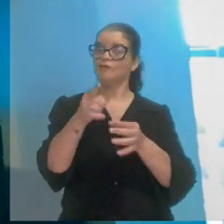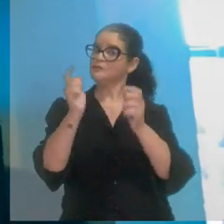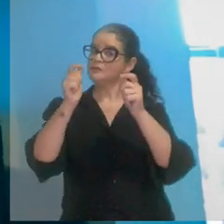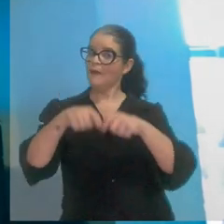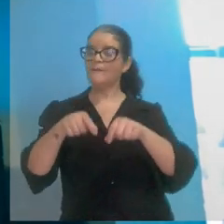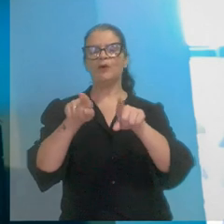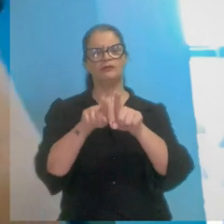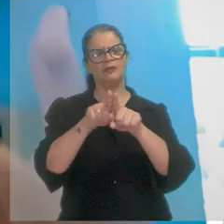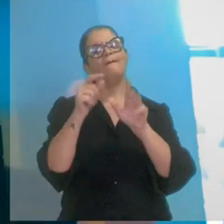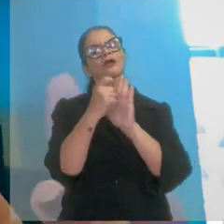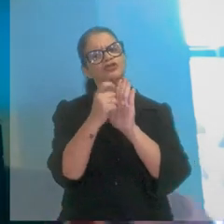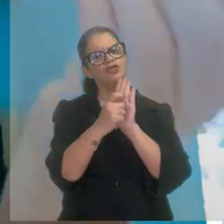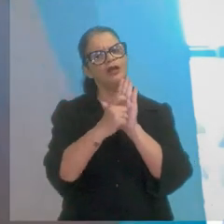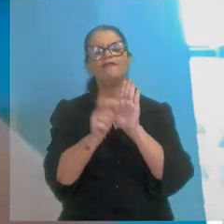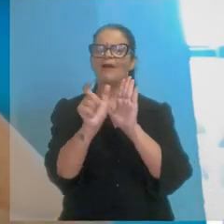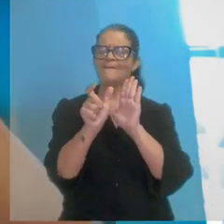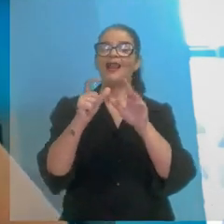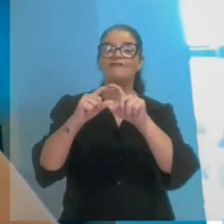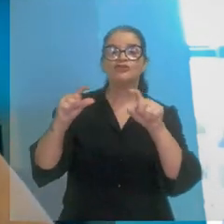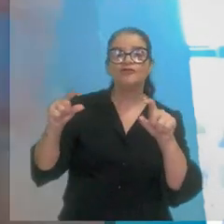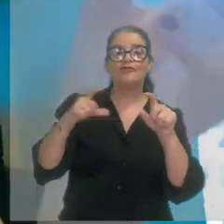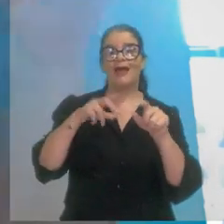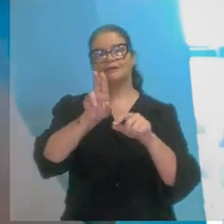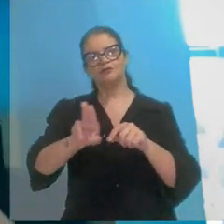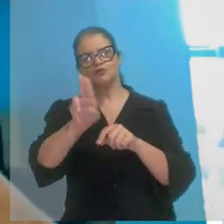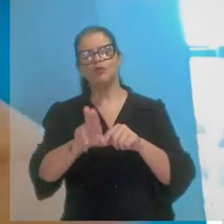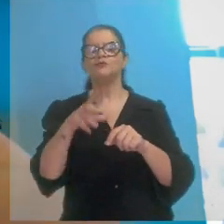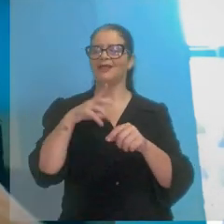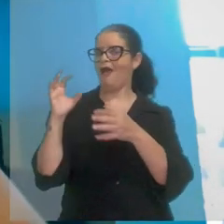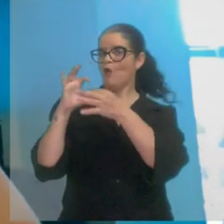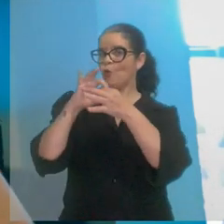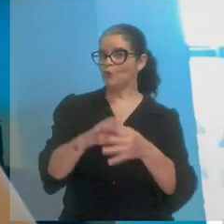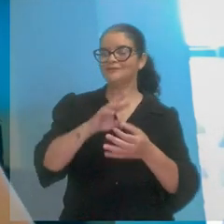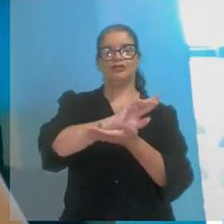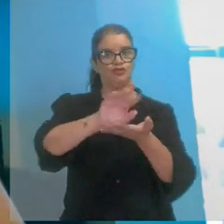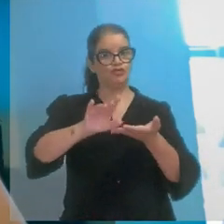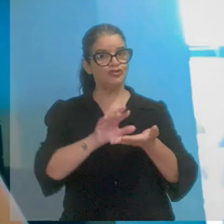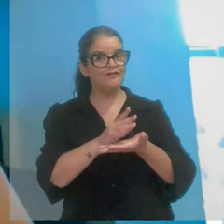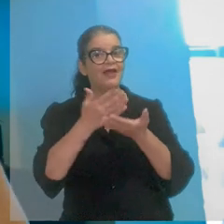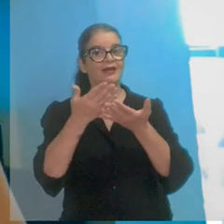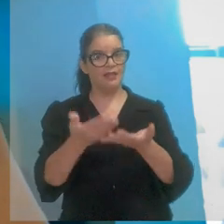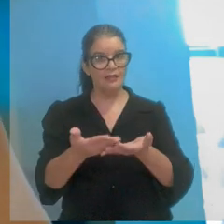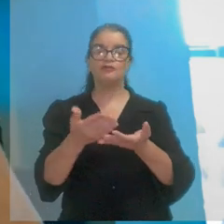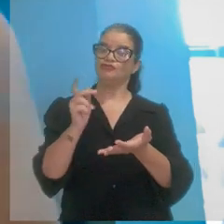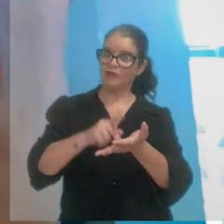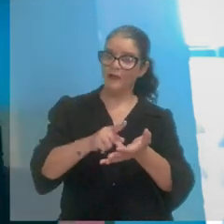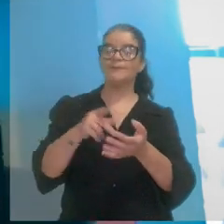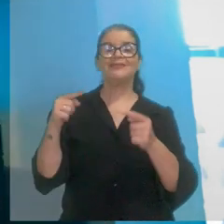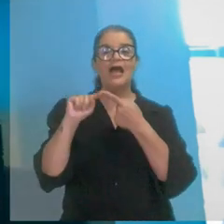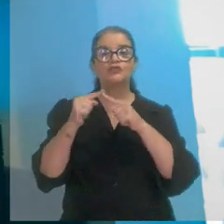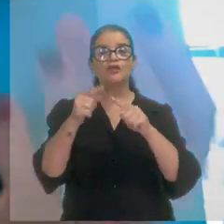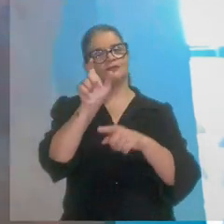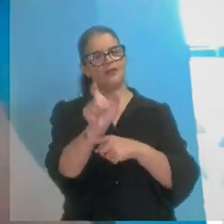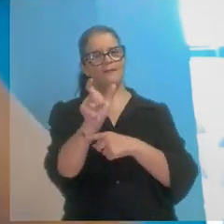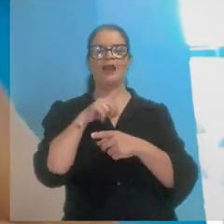Você pode também escrever essas palavras em frases, tipo usar elas em contextos diferentes, né? Associe